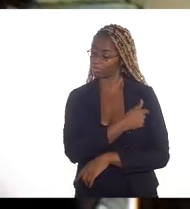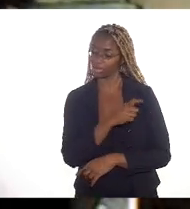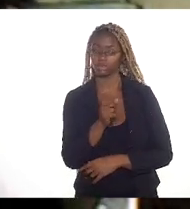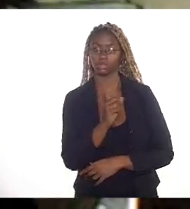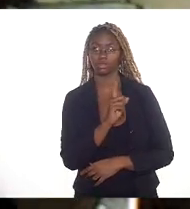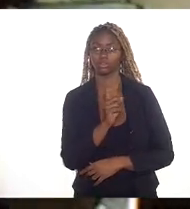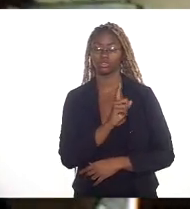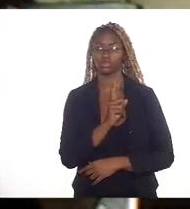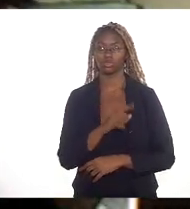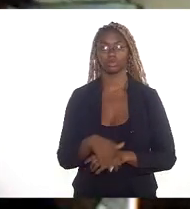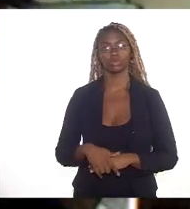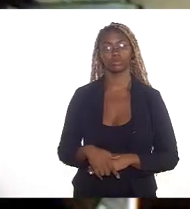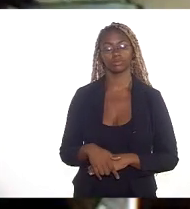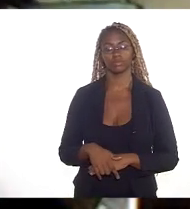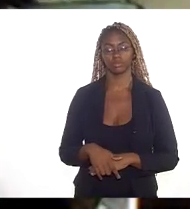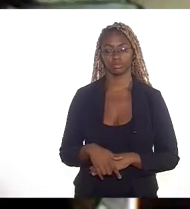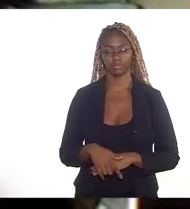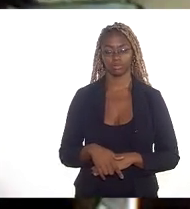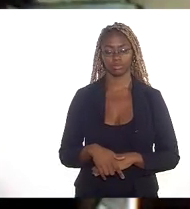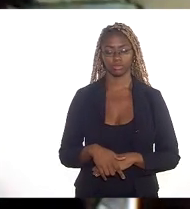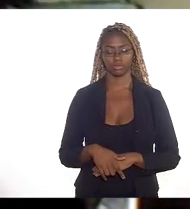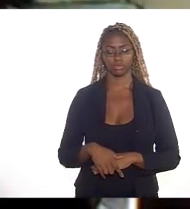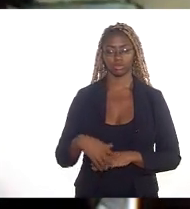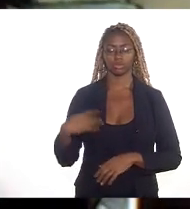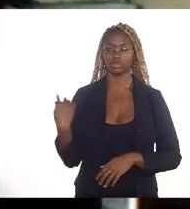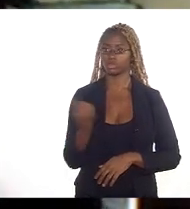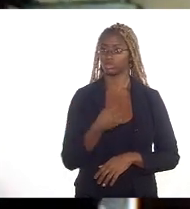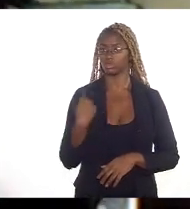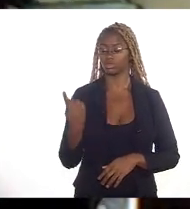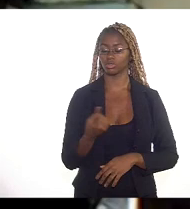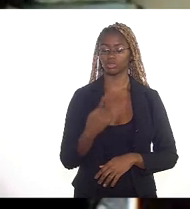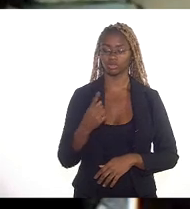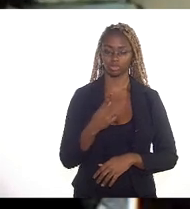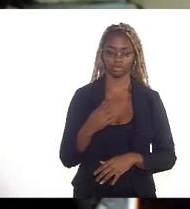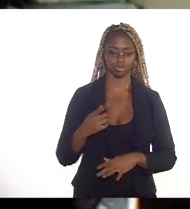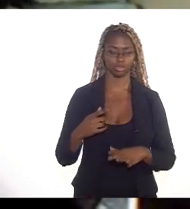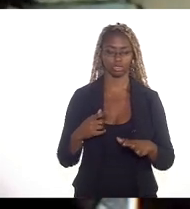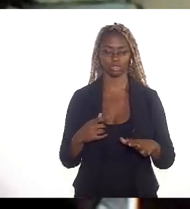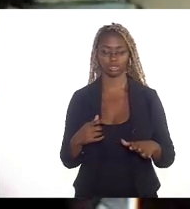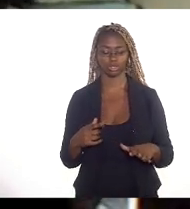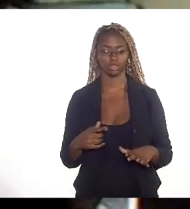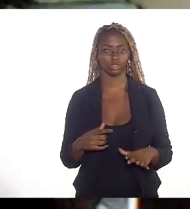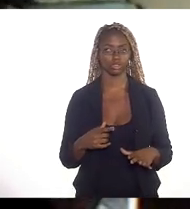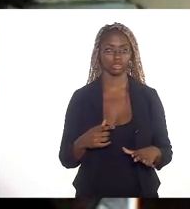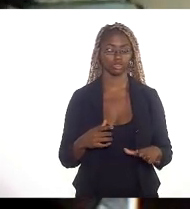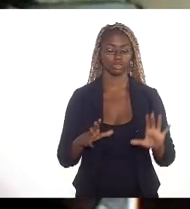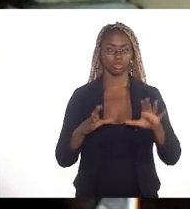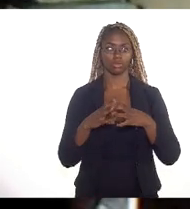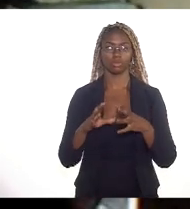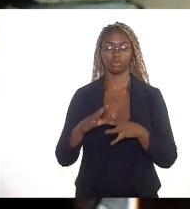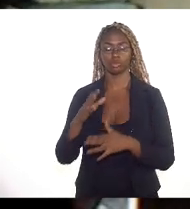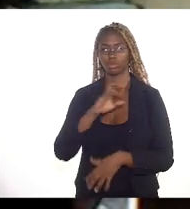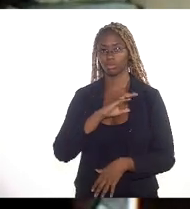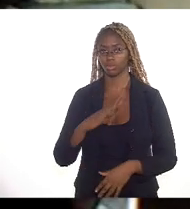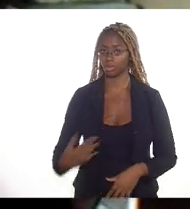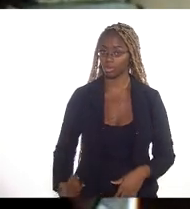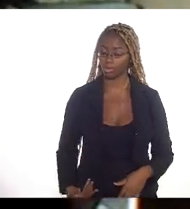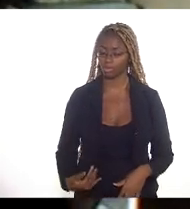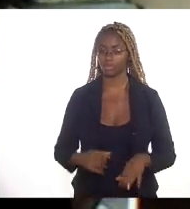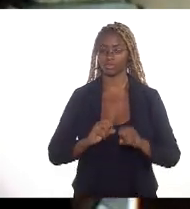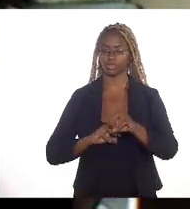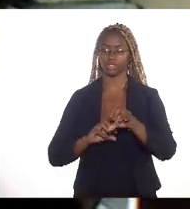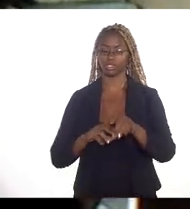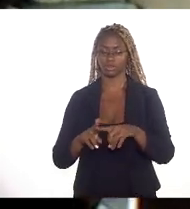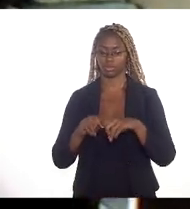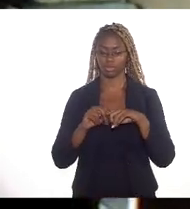que o fosso e o abismo nas nossas redes públicas de educação são crescentes, que mesmo nos locais em que há volta às aulas,